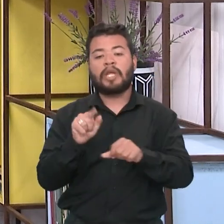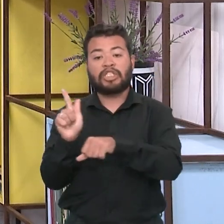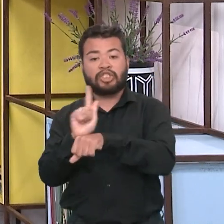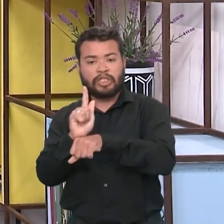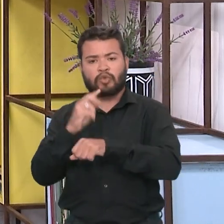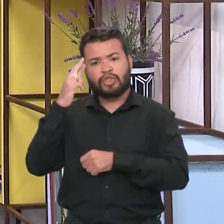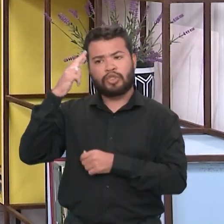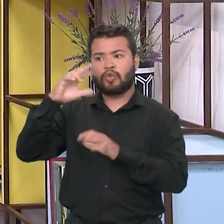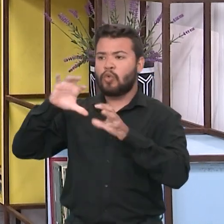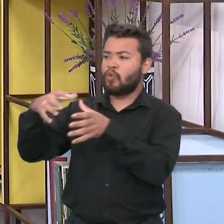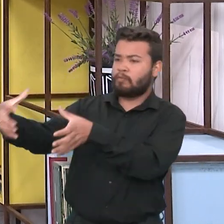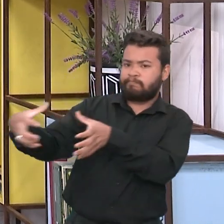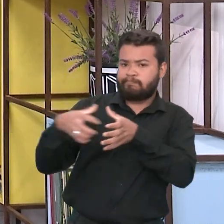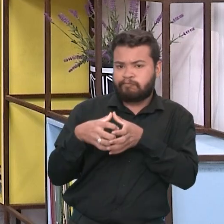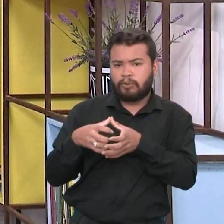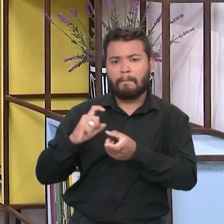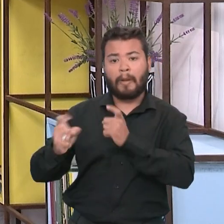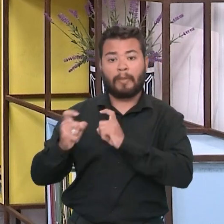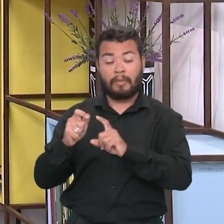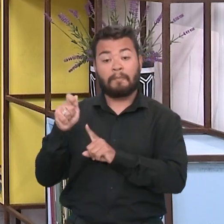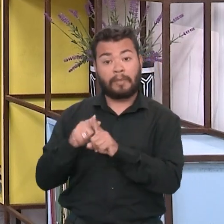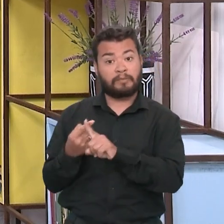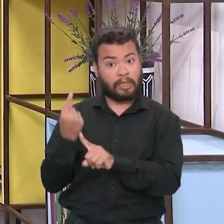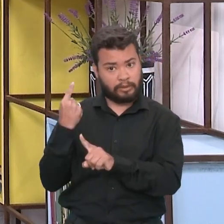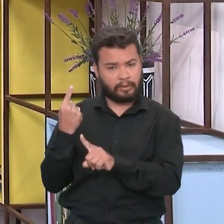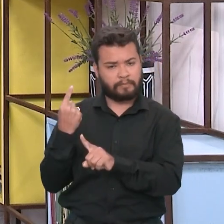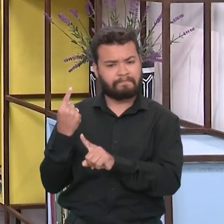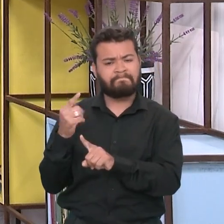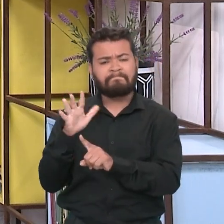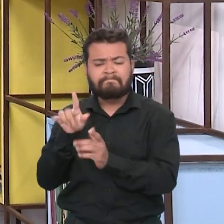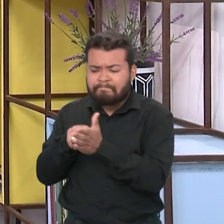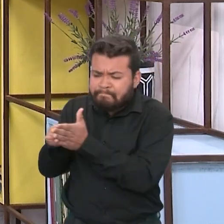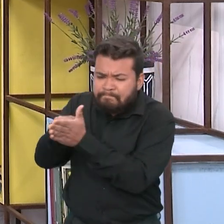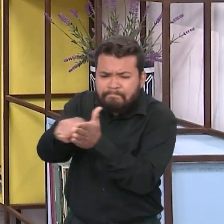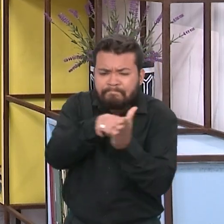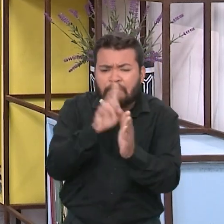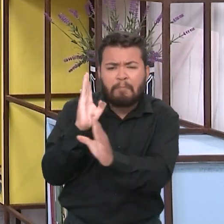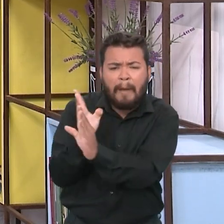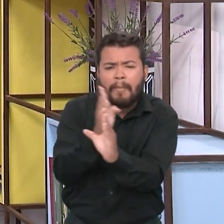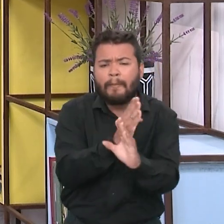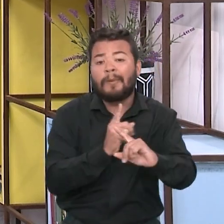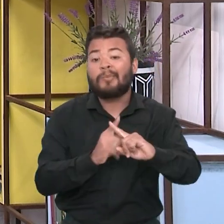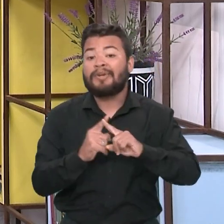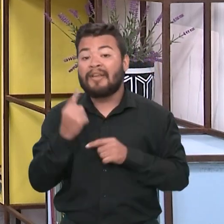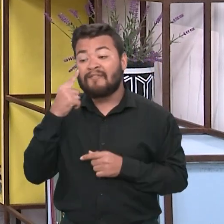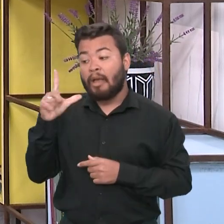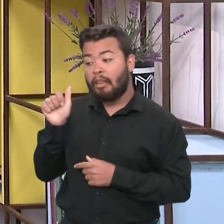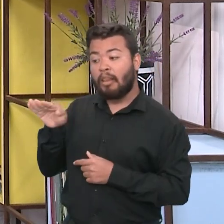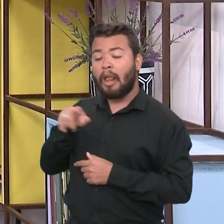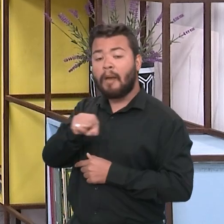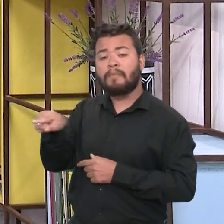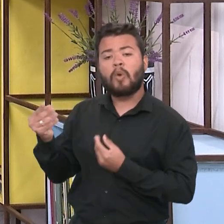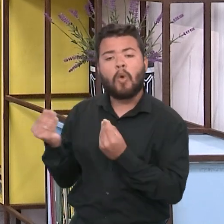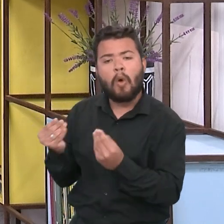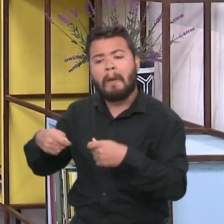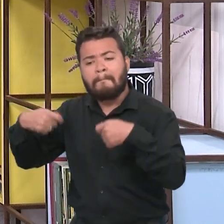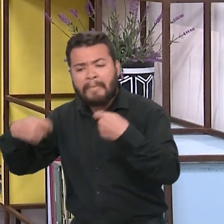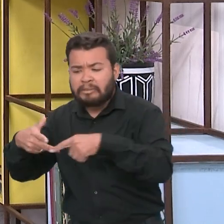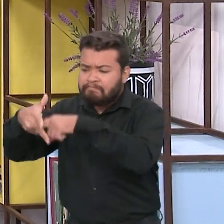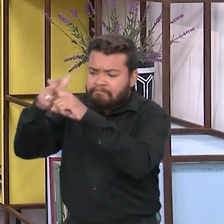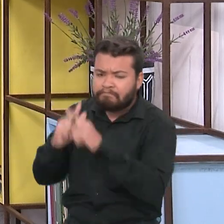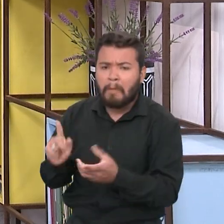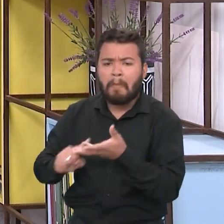mês passado. Esse diagnóstico, pessoal, pretende identificar as condições atuais dos laboratórios, as necessidades de manutenção